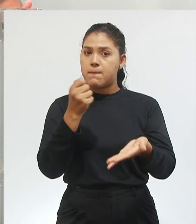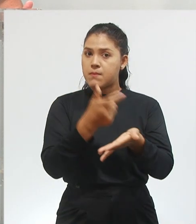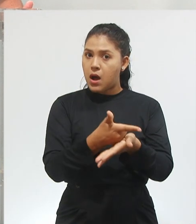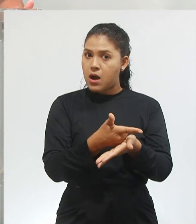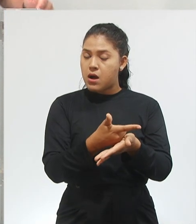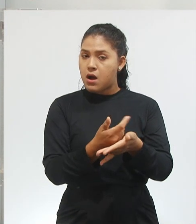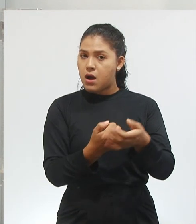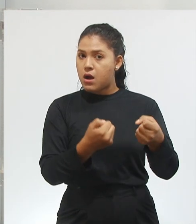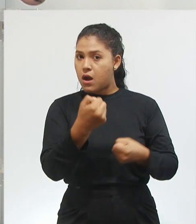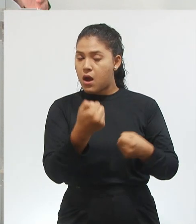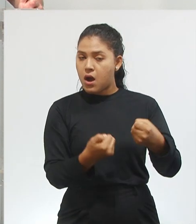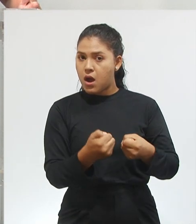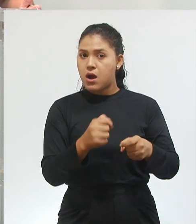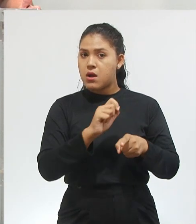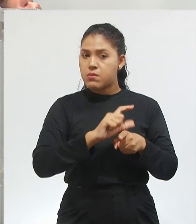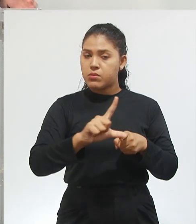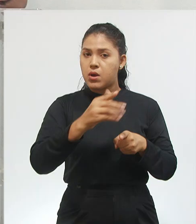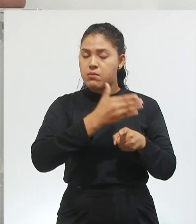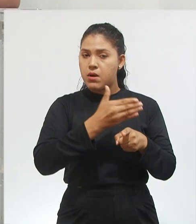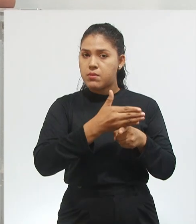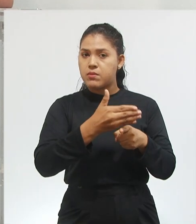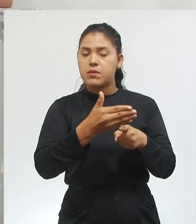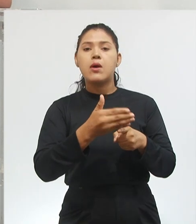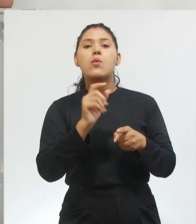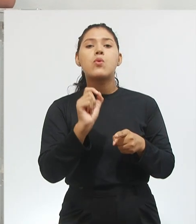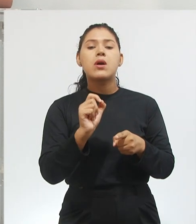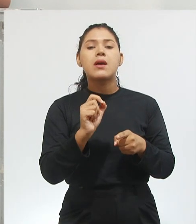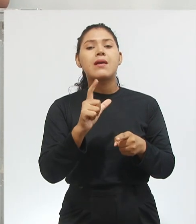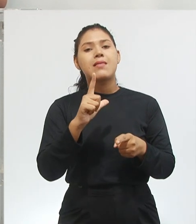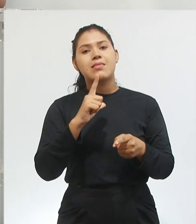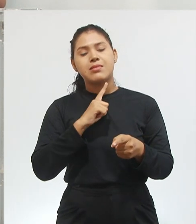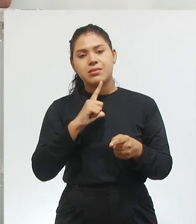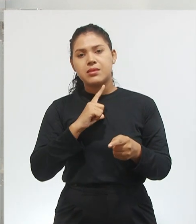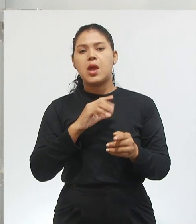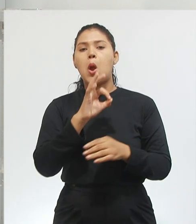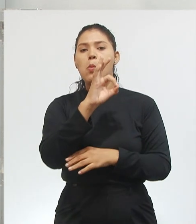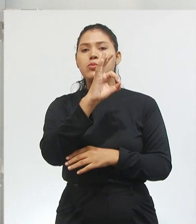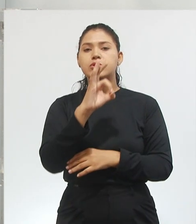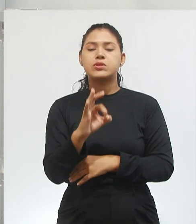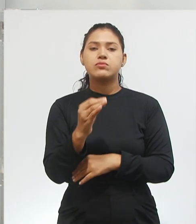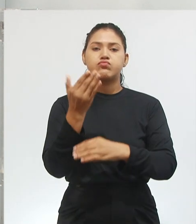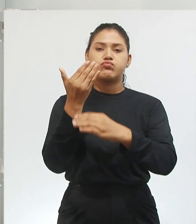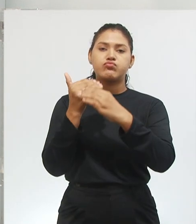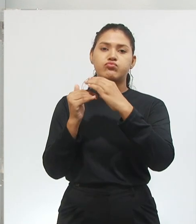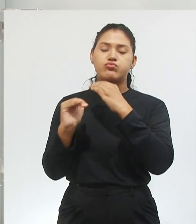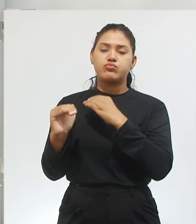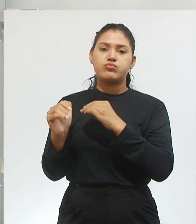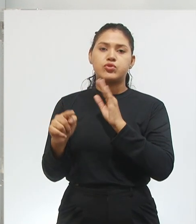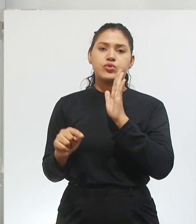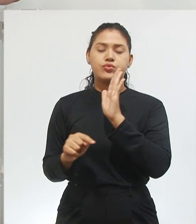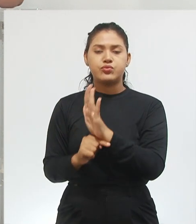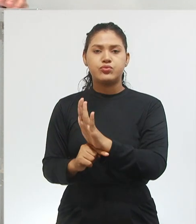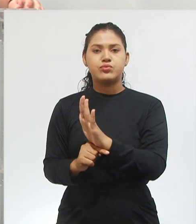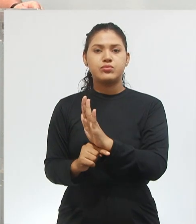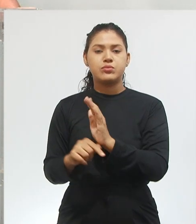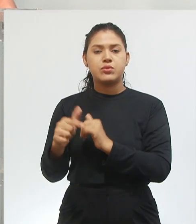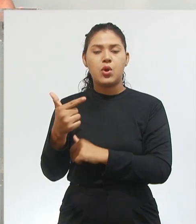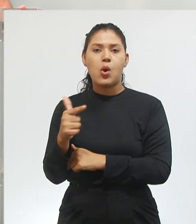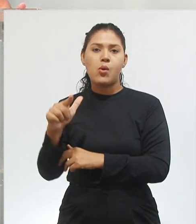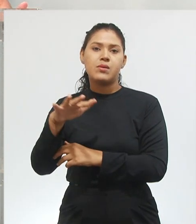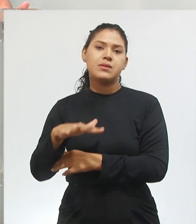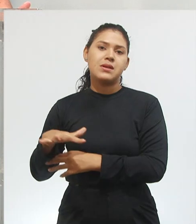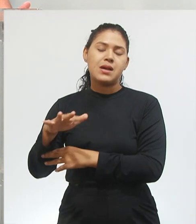daquela locação daquele contrato de aluguel de carro você tem um percentual ali que você está colaborando diretamente para